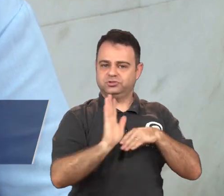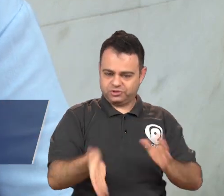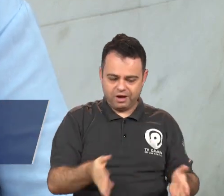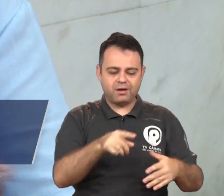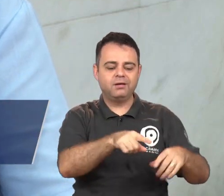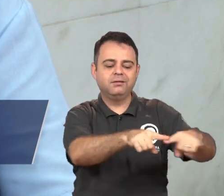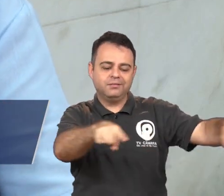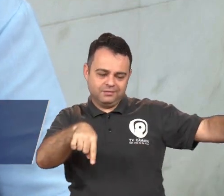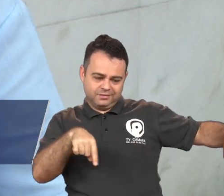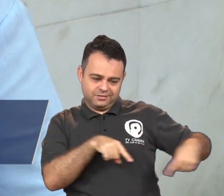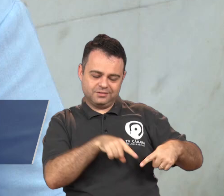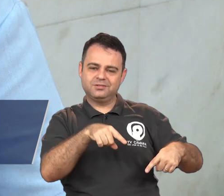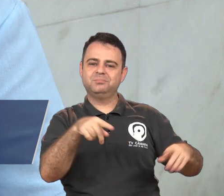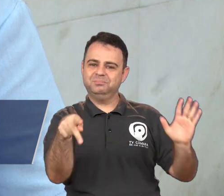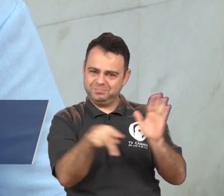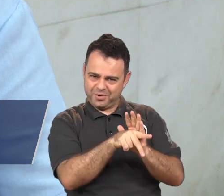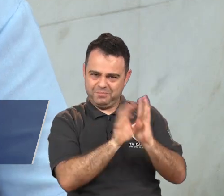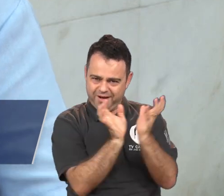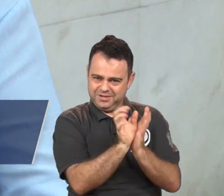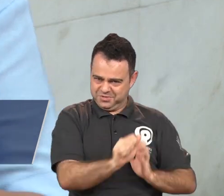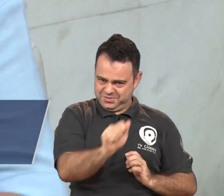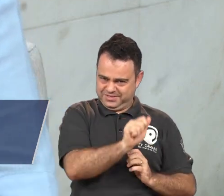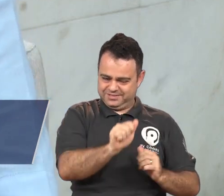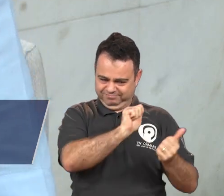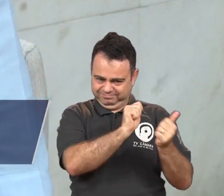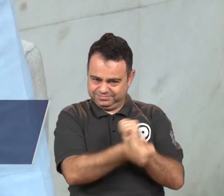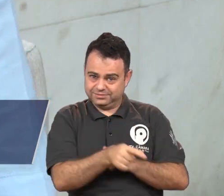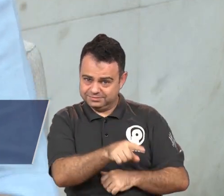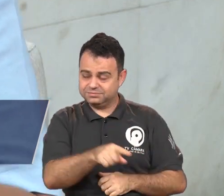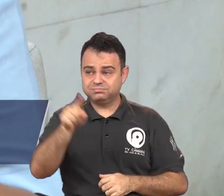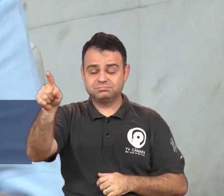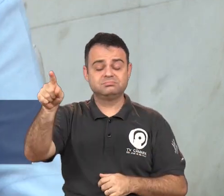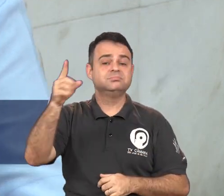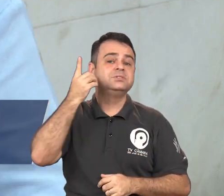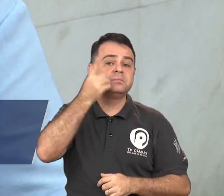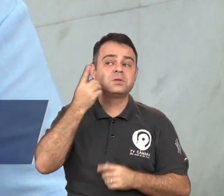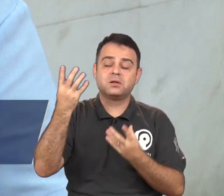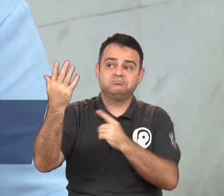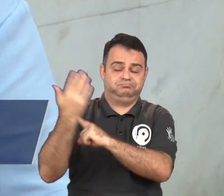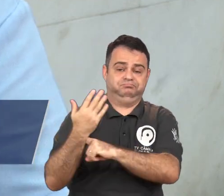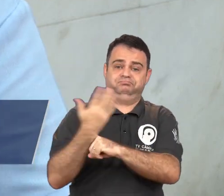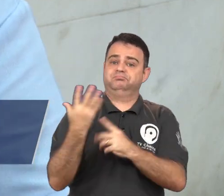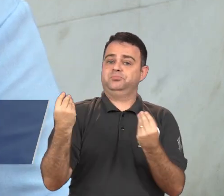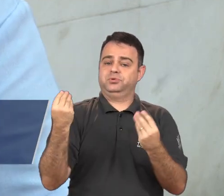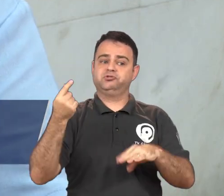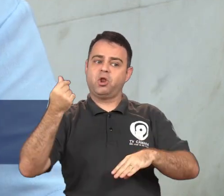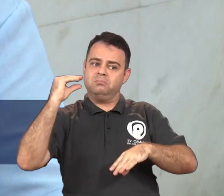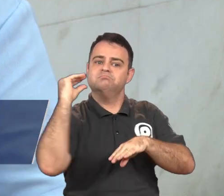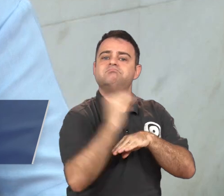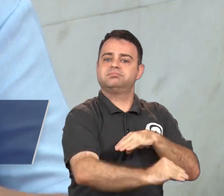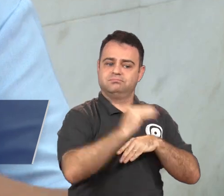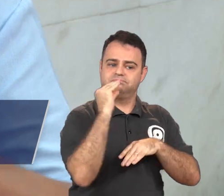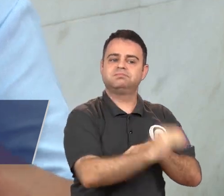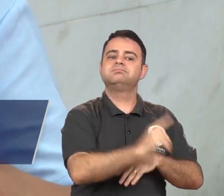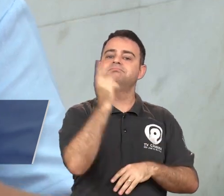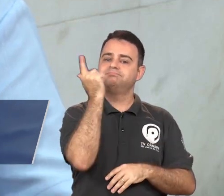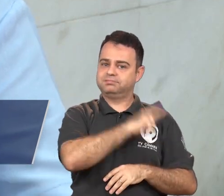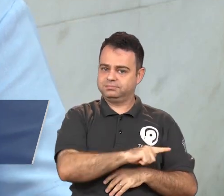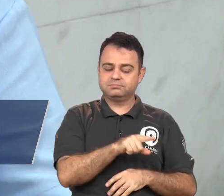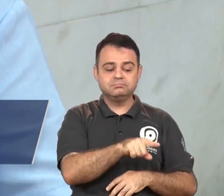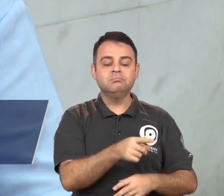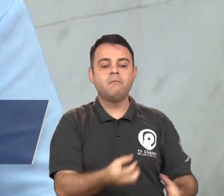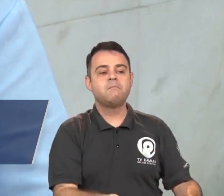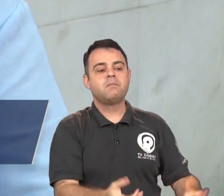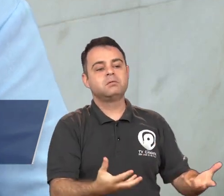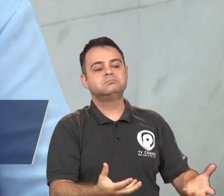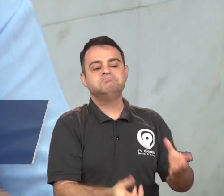temos também essa parceria com o deputado Mota, que nos ajuda muito. E esse projeto só foi realmente